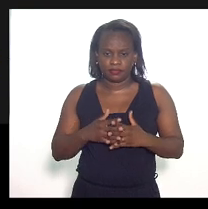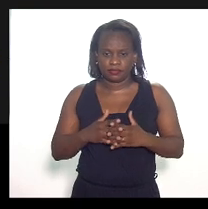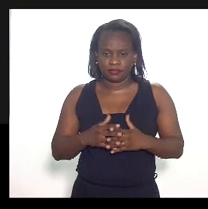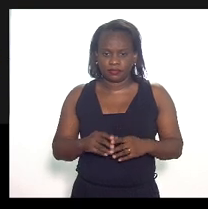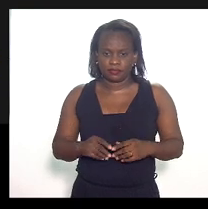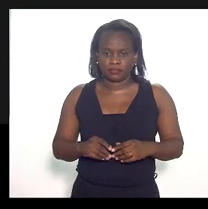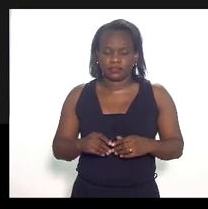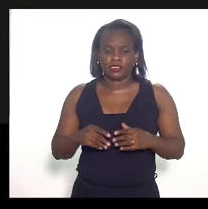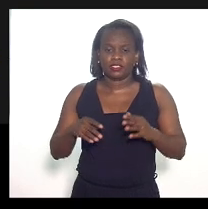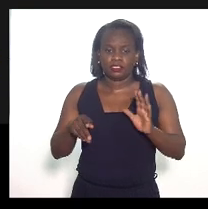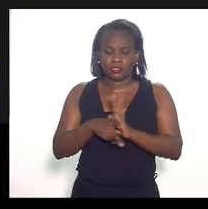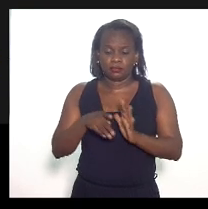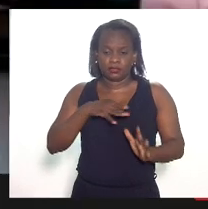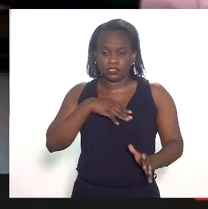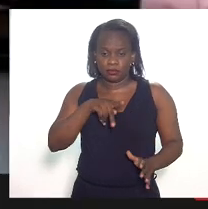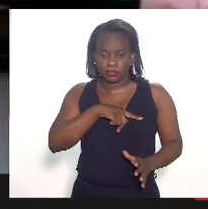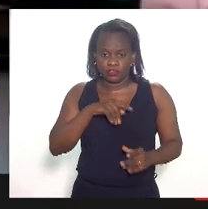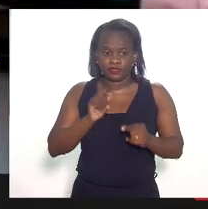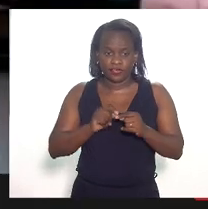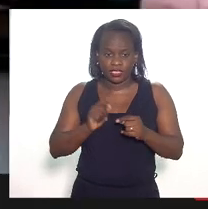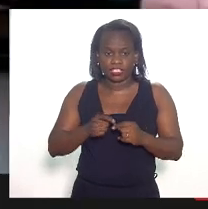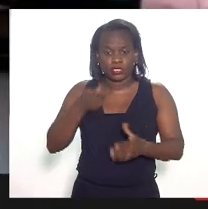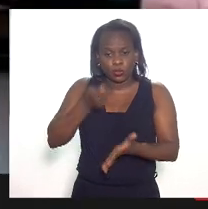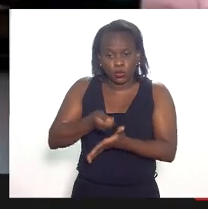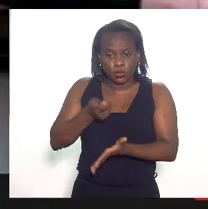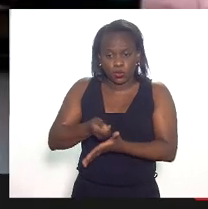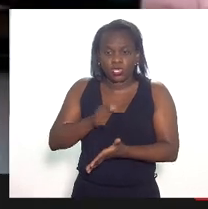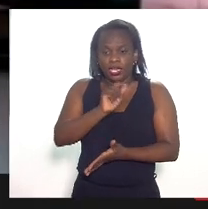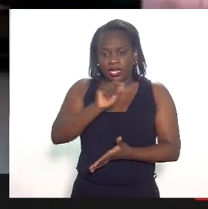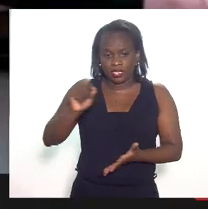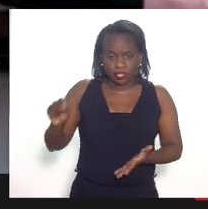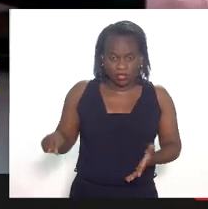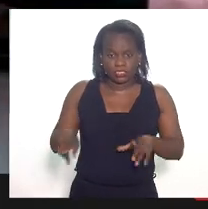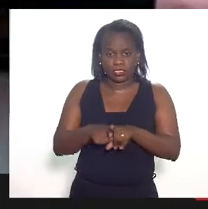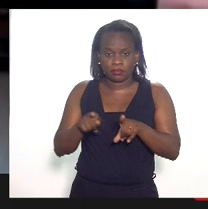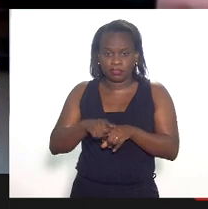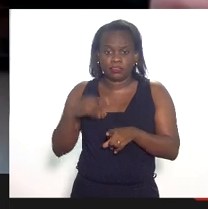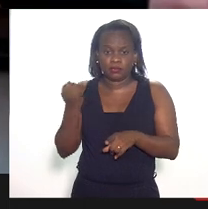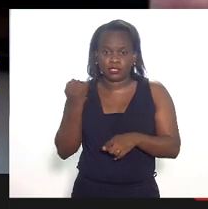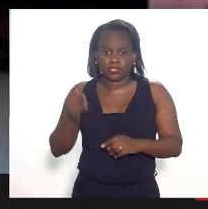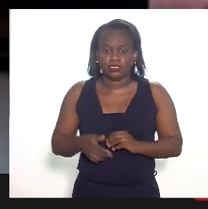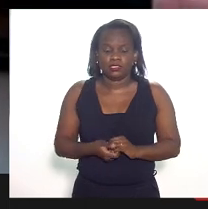ao Ministério Público, para ele fazer a devida cobrança aos órgãos e até agora, se necessário.